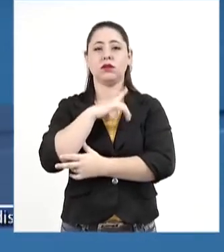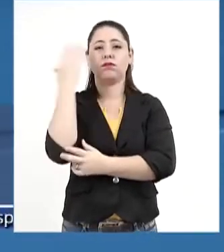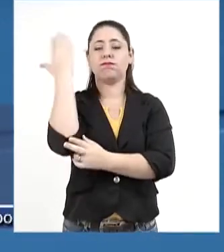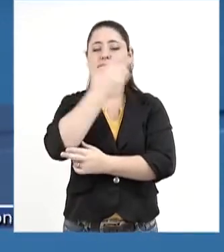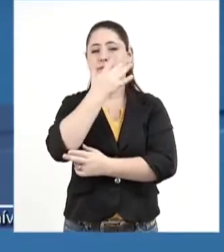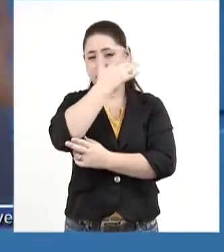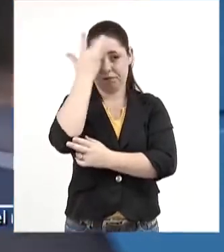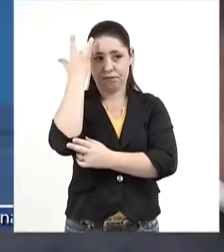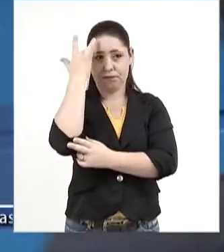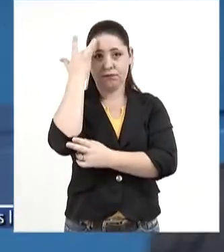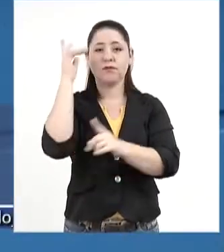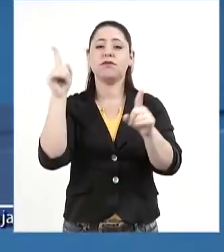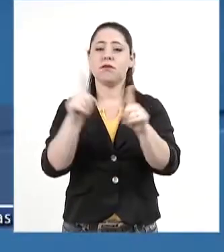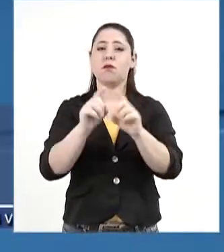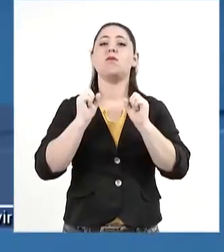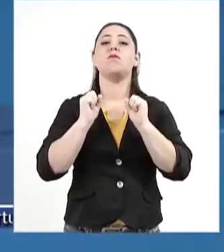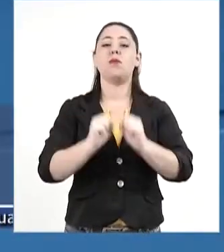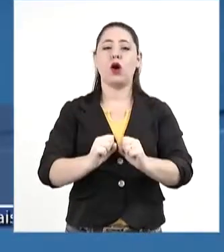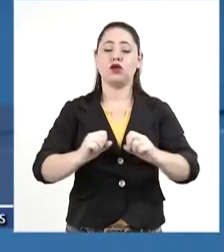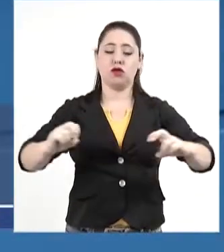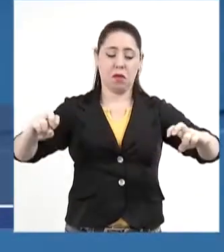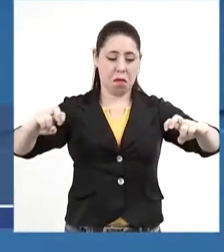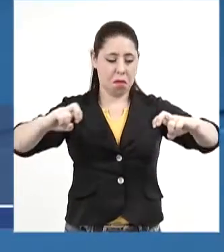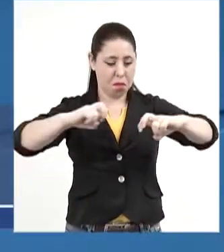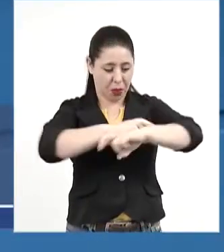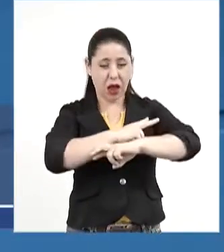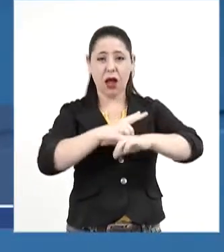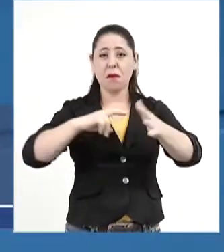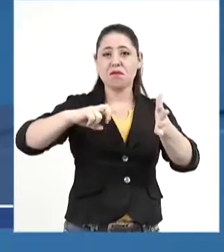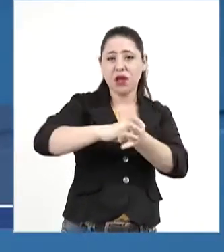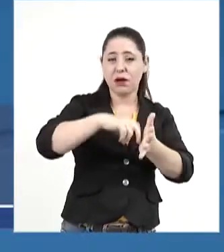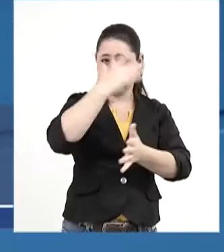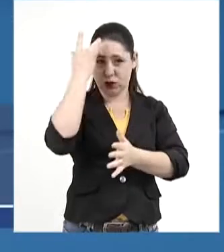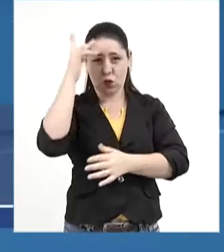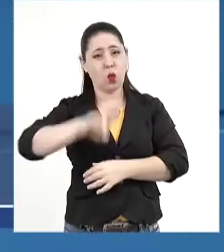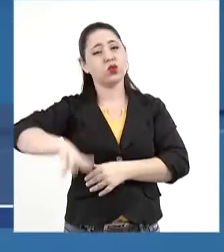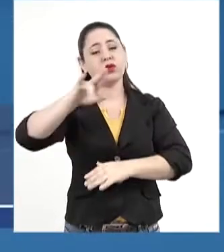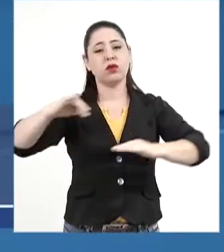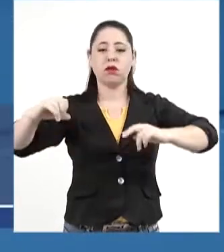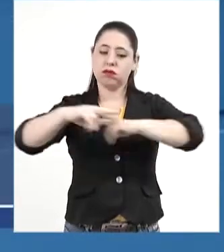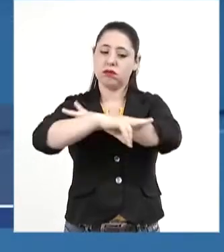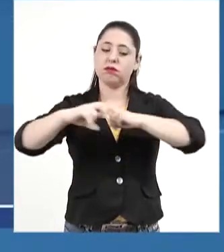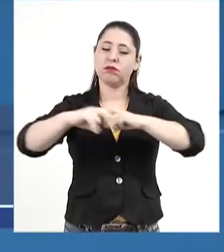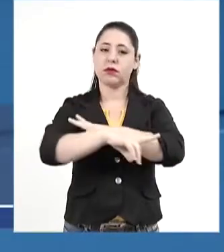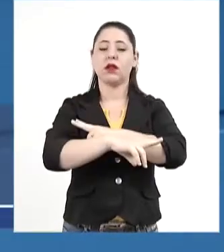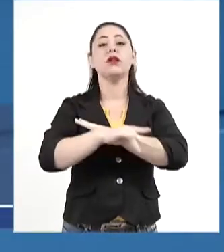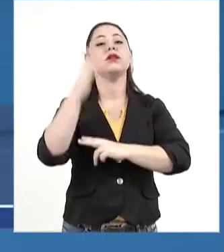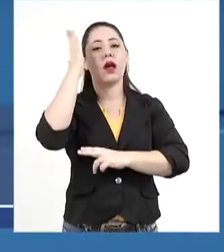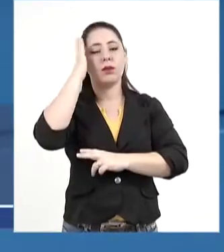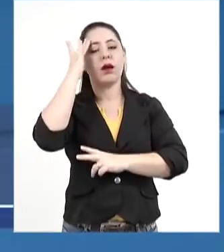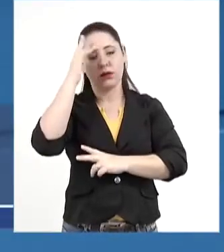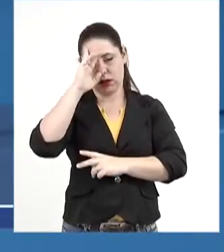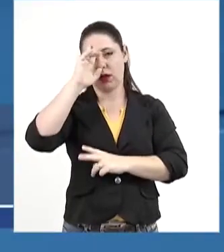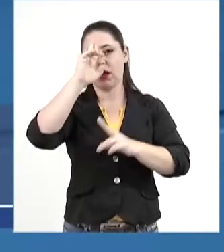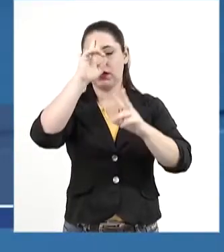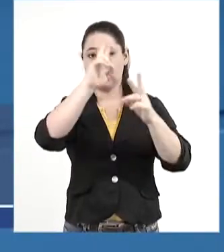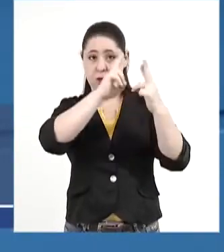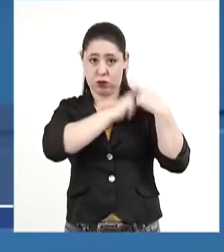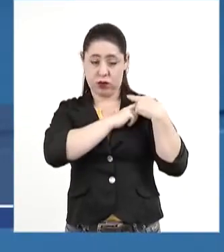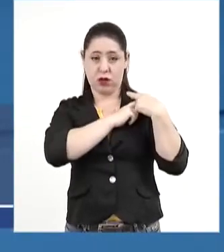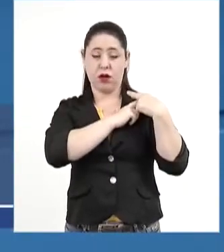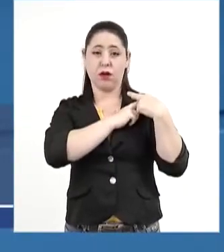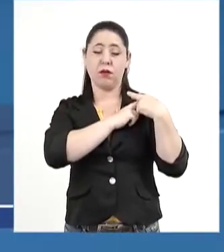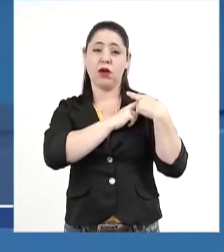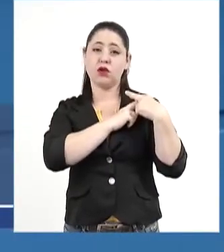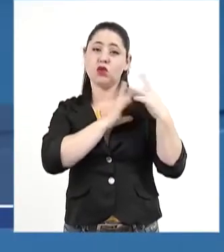dos motoristas, podendo causar acidentes graves para os que usam aquela rodovia. Sabemos que é de responsabilidade daquela